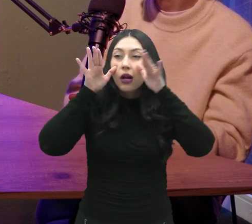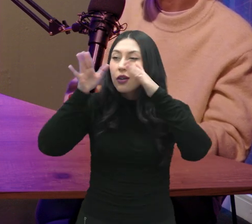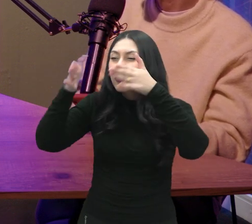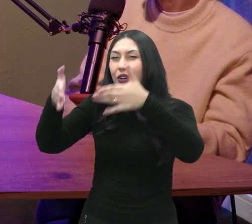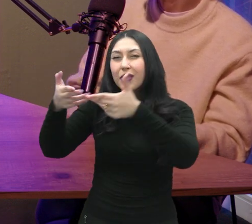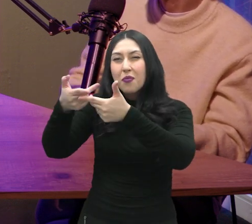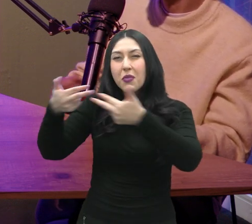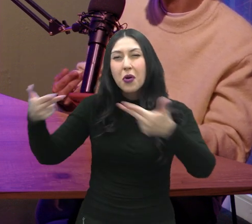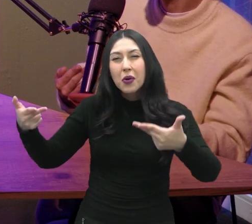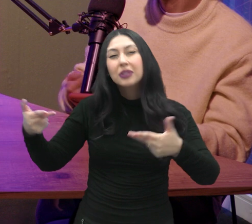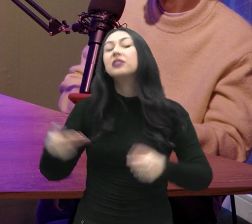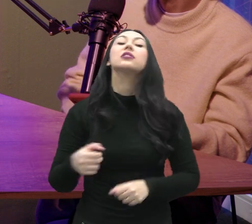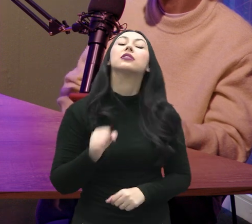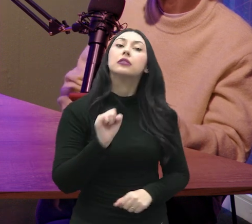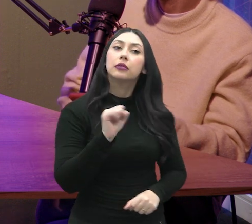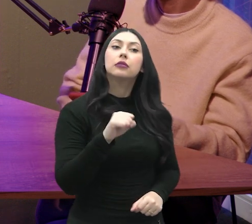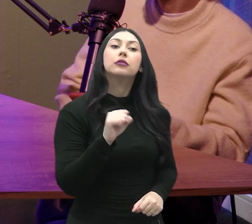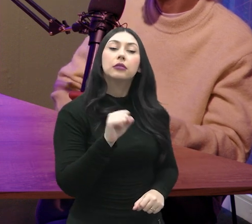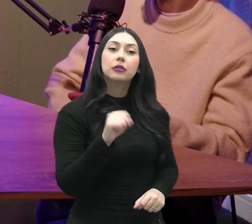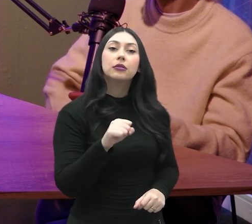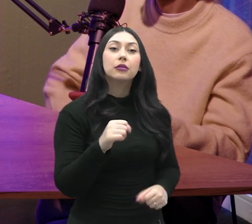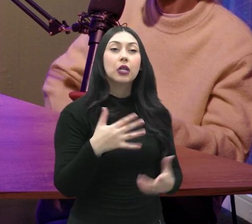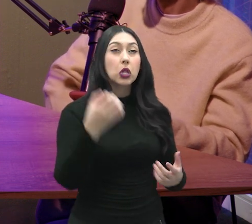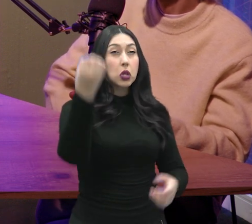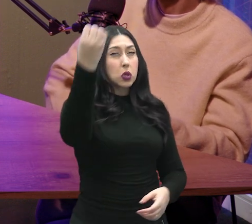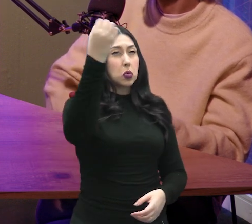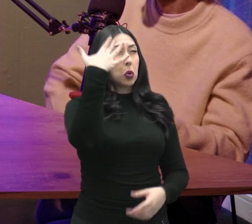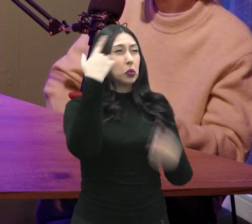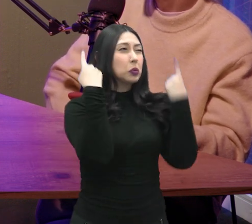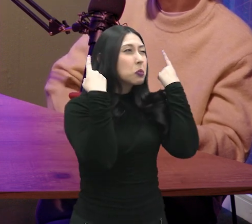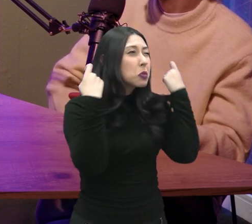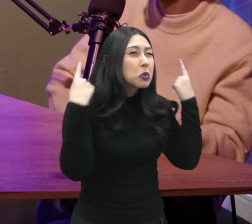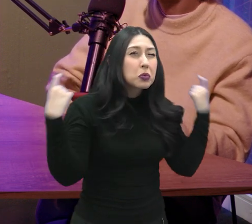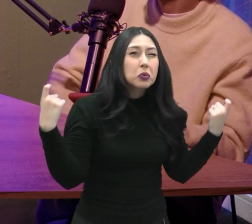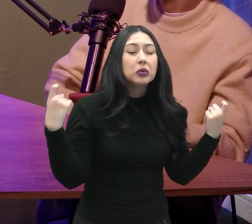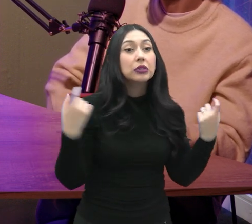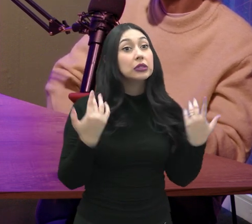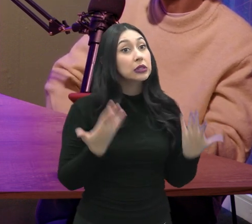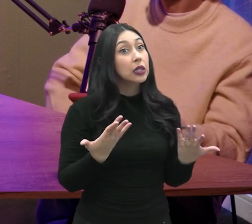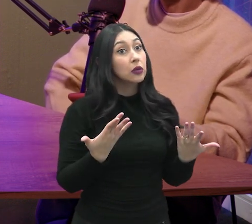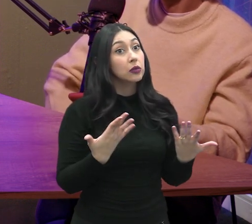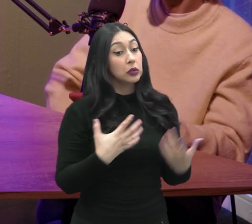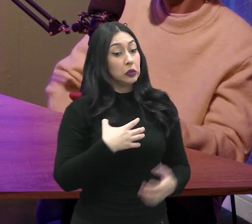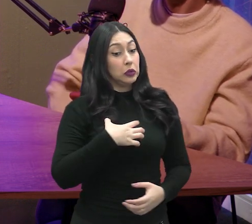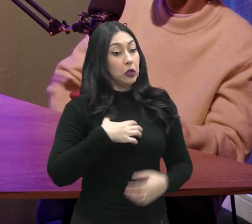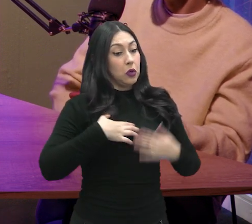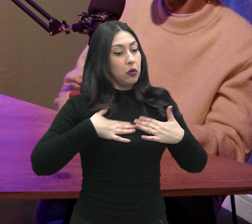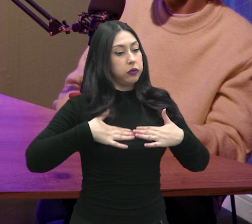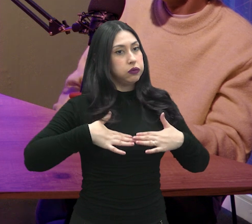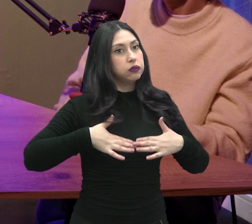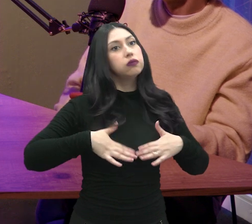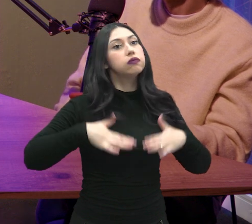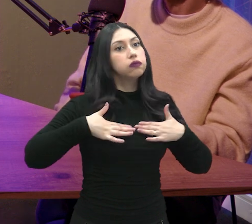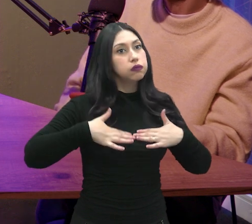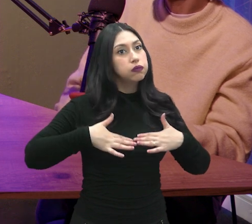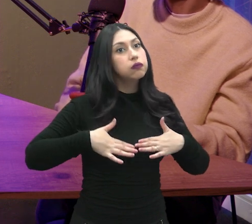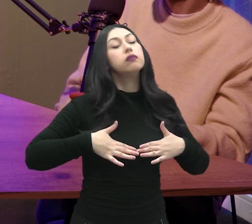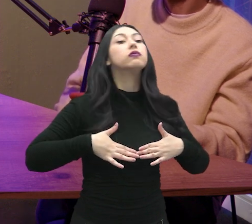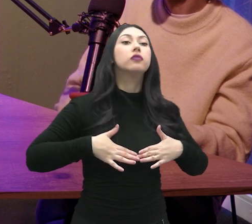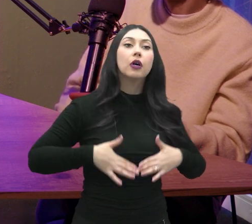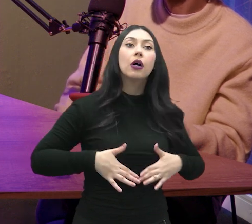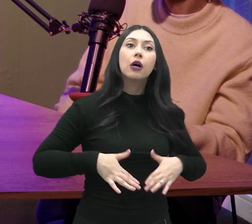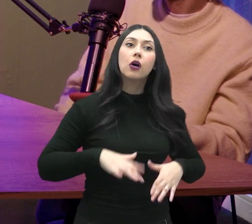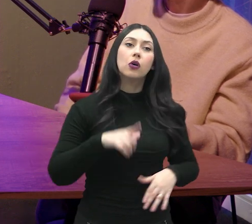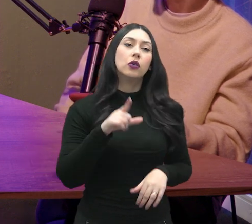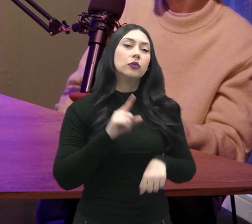preso, né? A essas coisas, né? Exatamente, muita luz, muito barulho. Então esse descanso sensorial é justamente isso. Você se